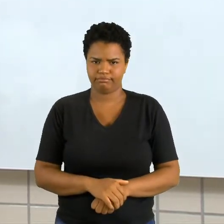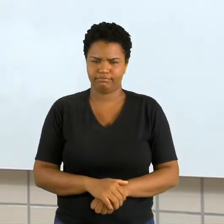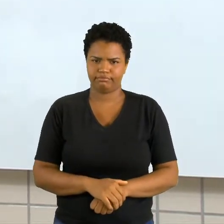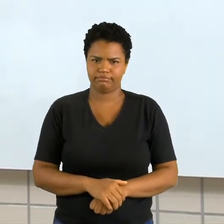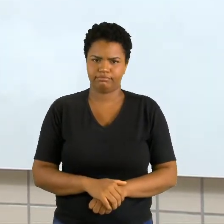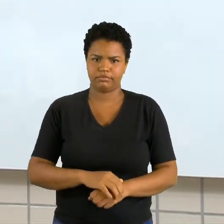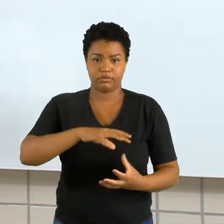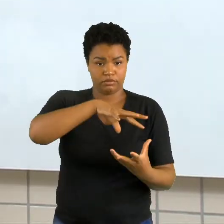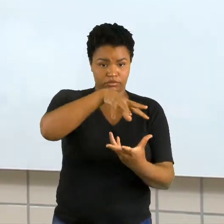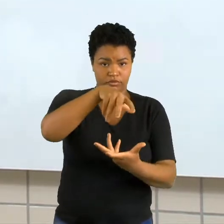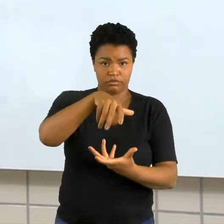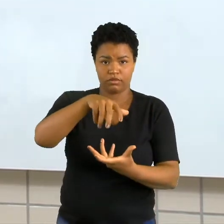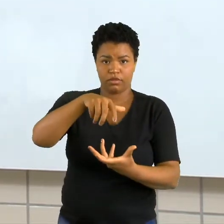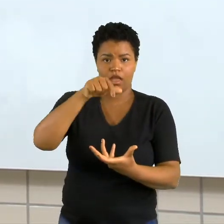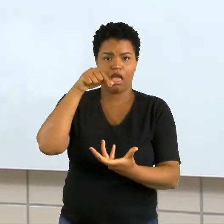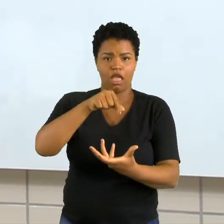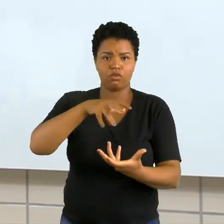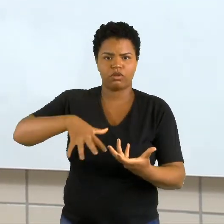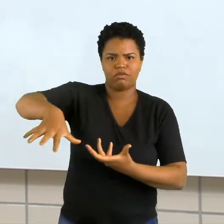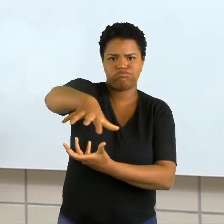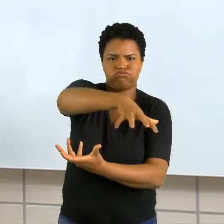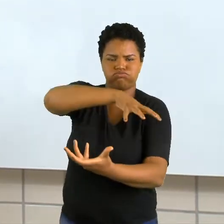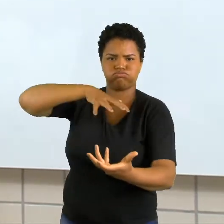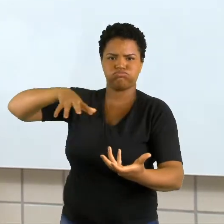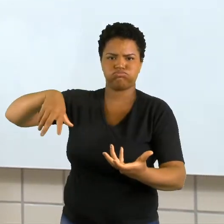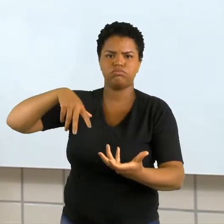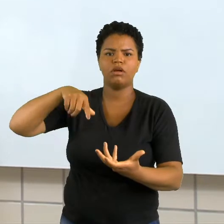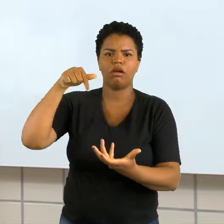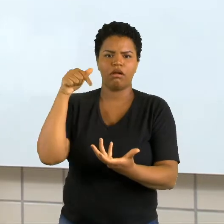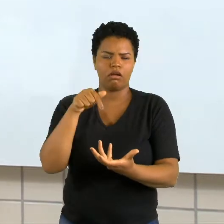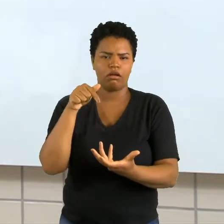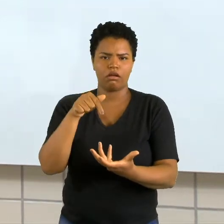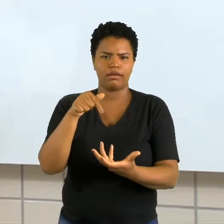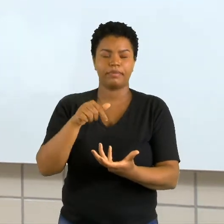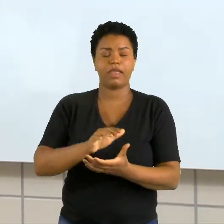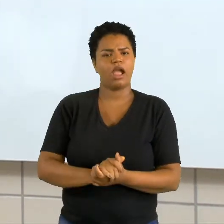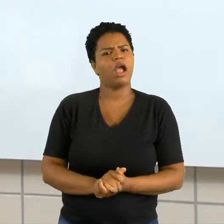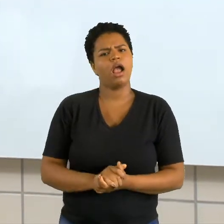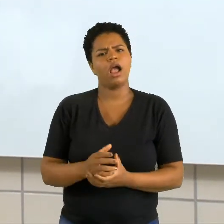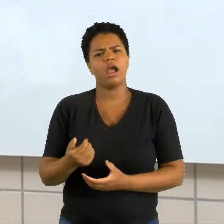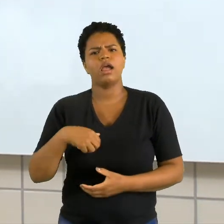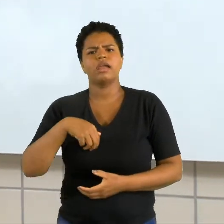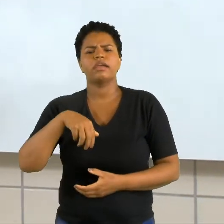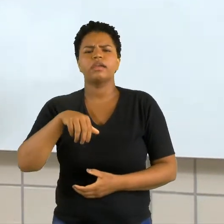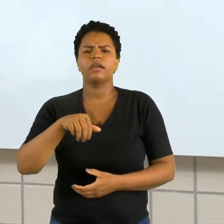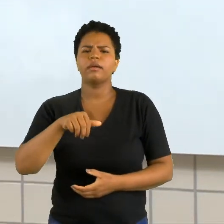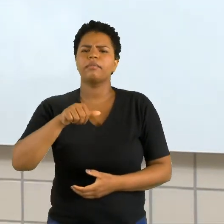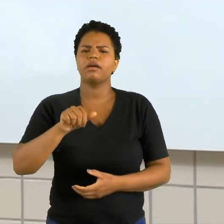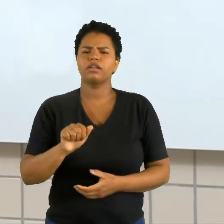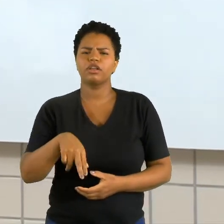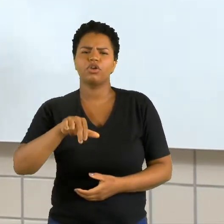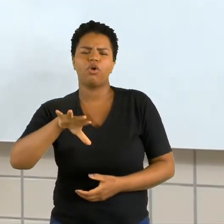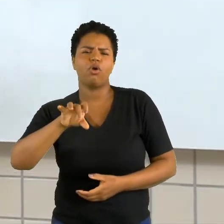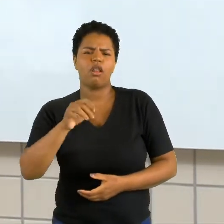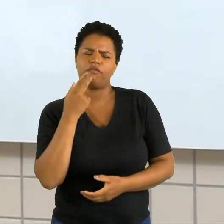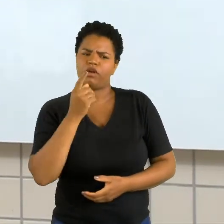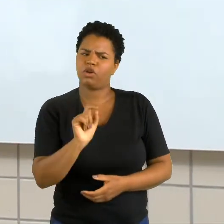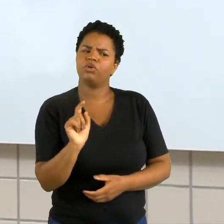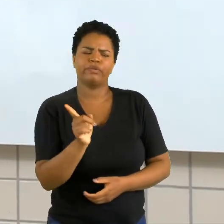a Terra era o centro do universo, Aí vai chegar Nicolau Copérnico e vai falar, não, a Terra ela gira em torno